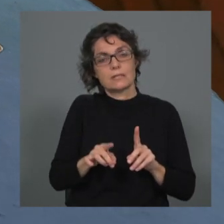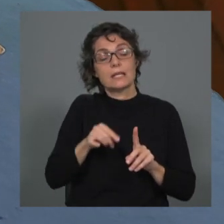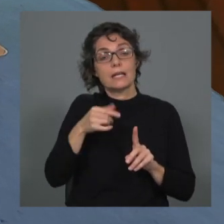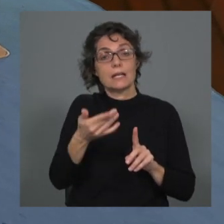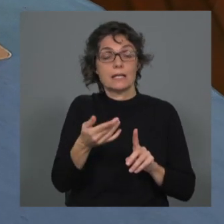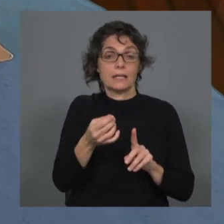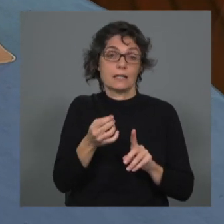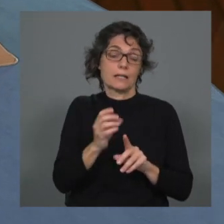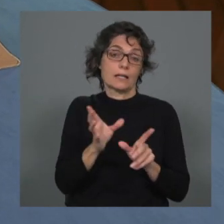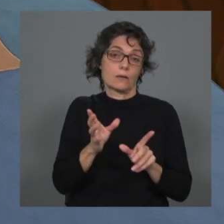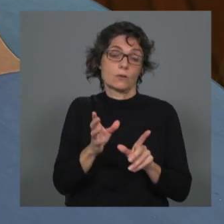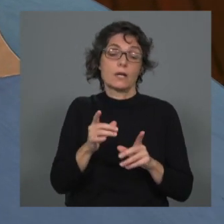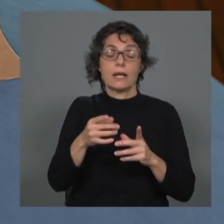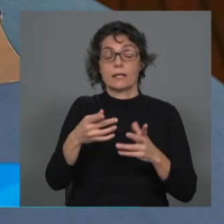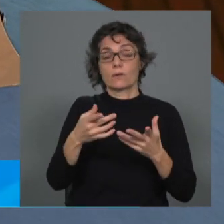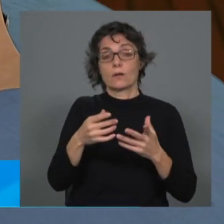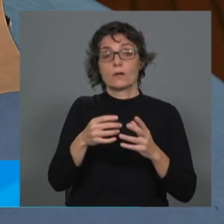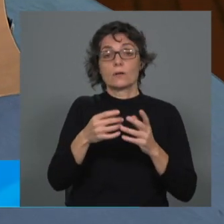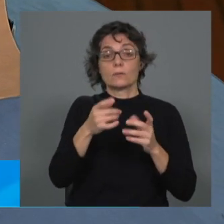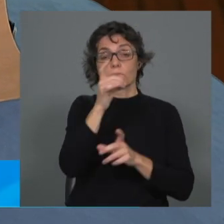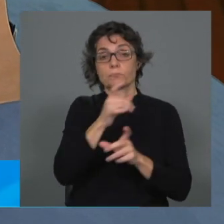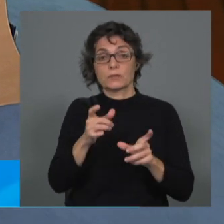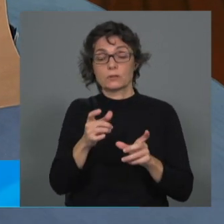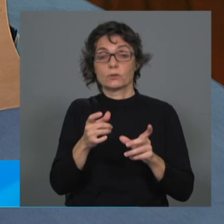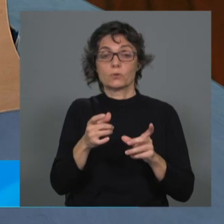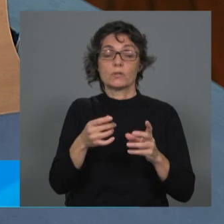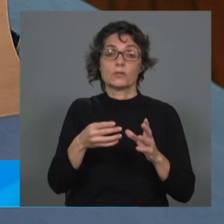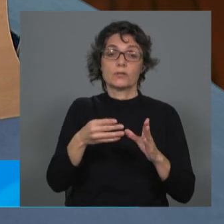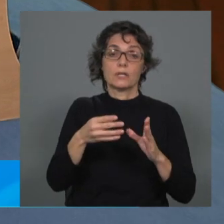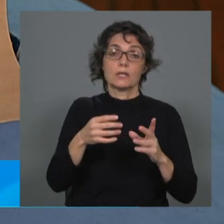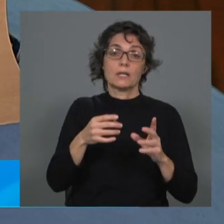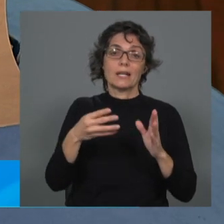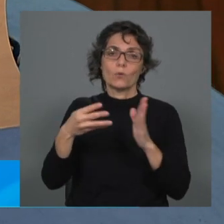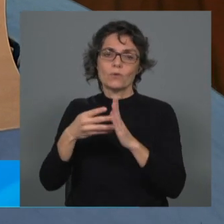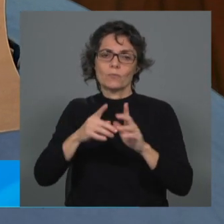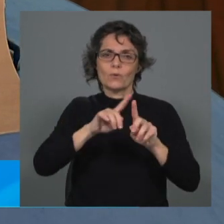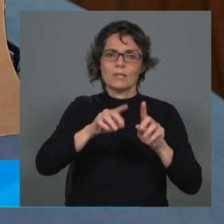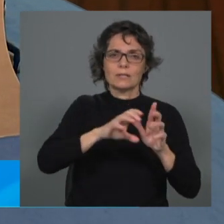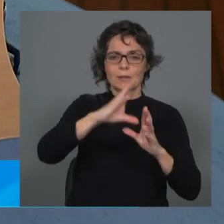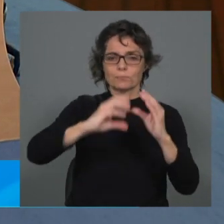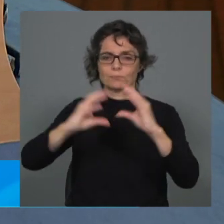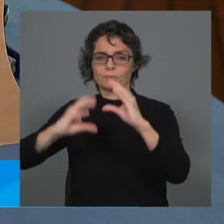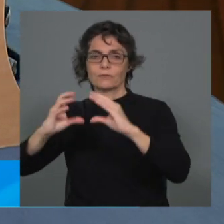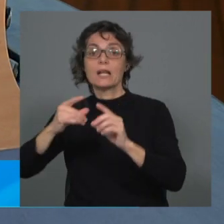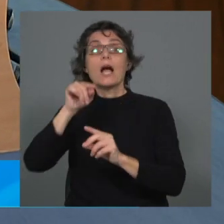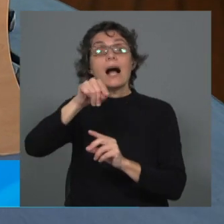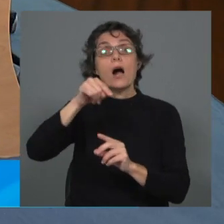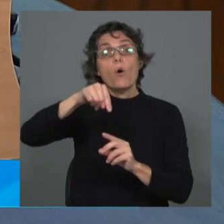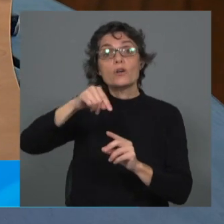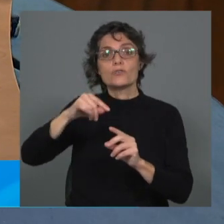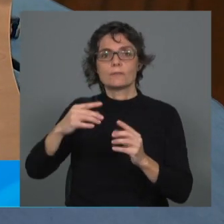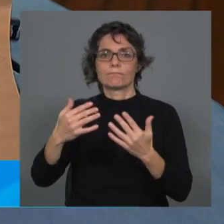beneficiários do que contribuintes. Hoje, os contribuintes e os beneficiários tendem a equiparar-se. E,